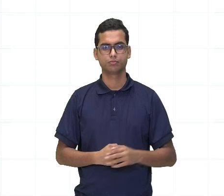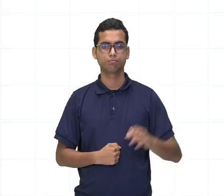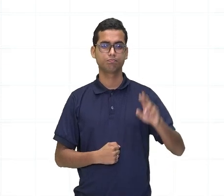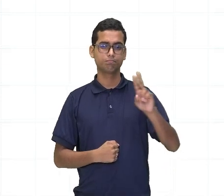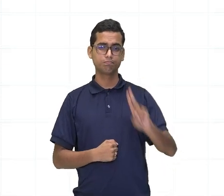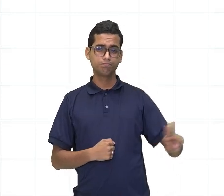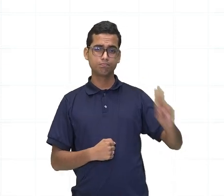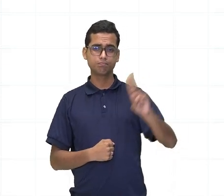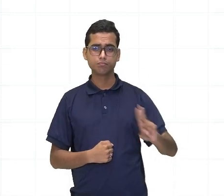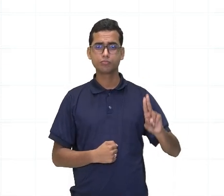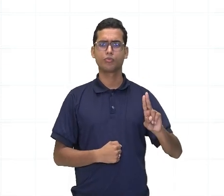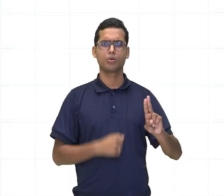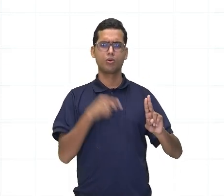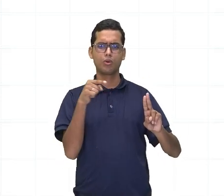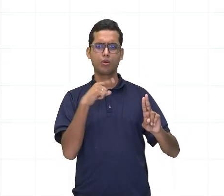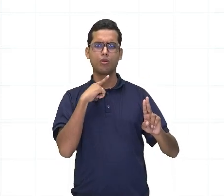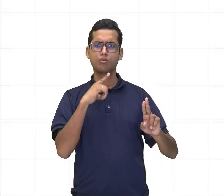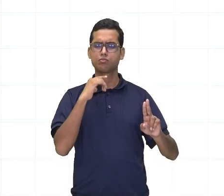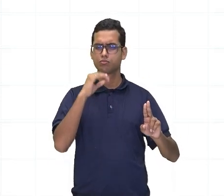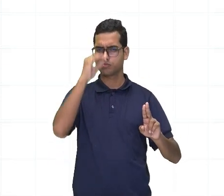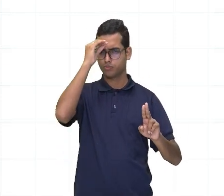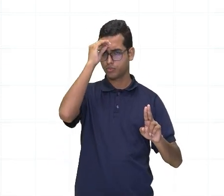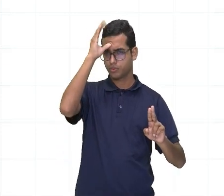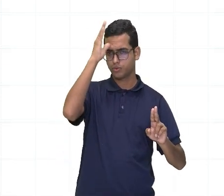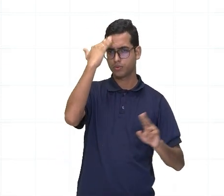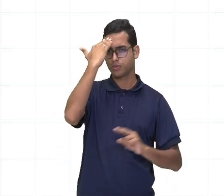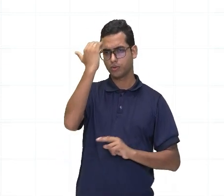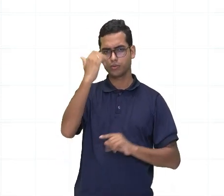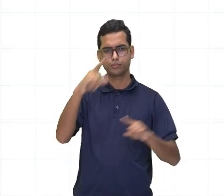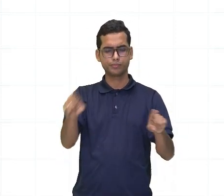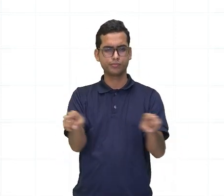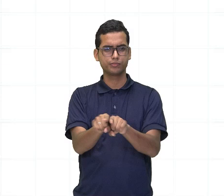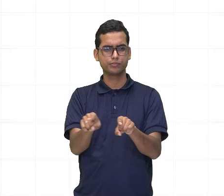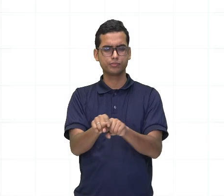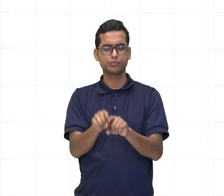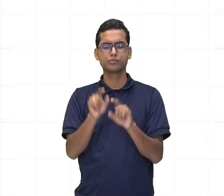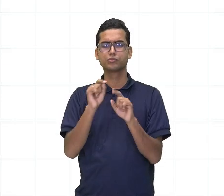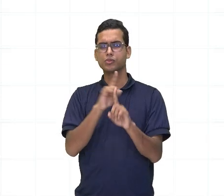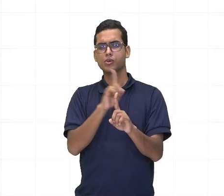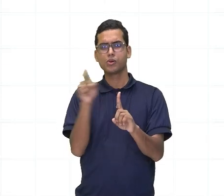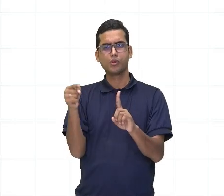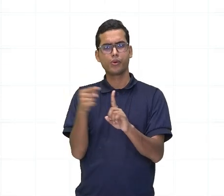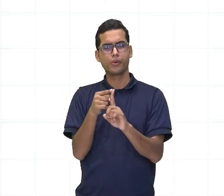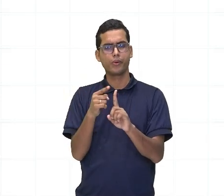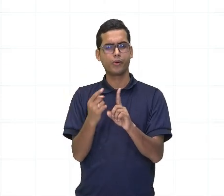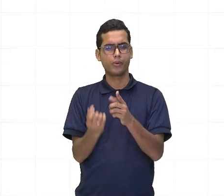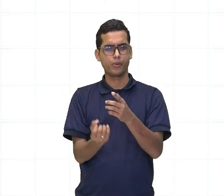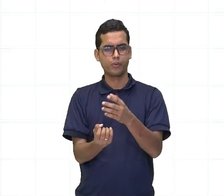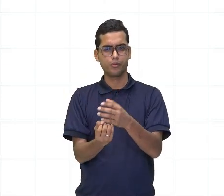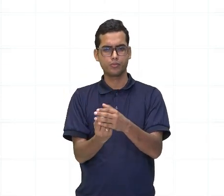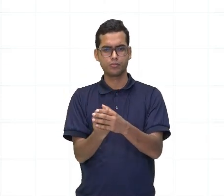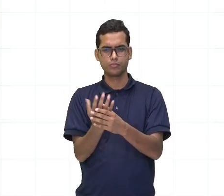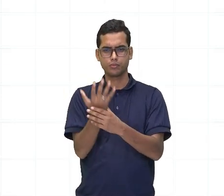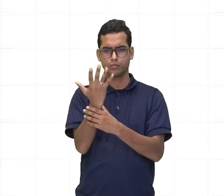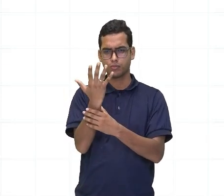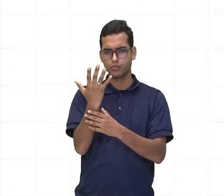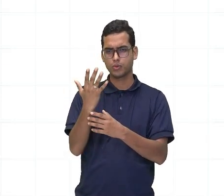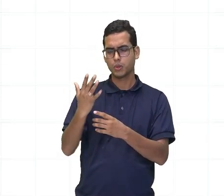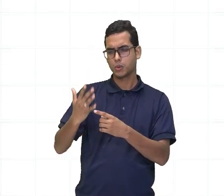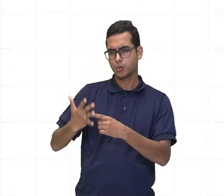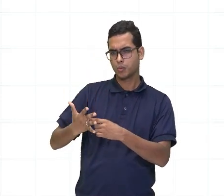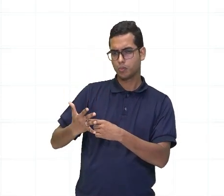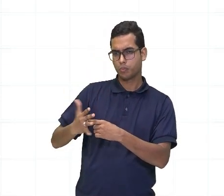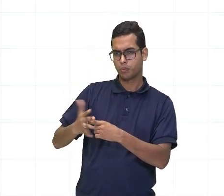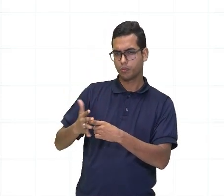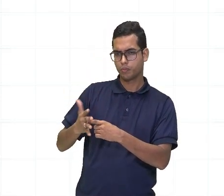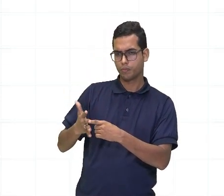desse conhecimento foi também usada para criar máquinas, certo?